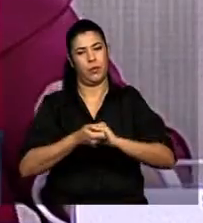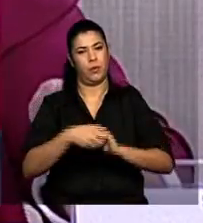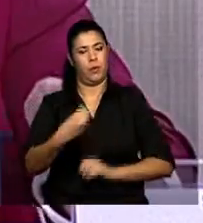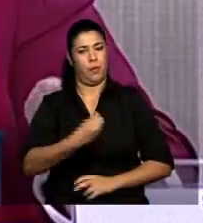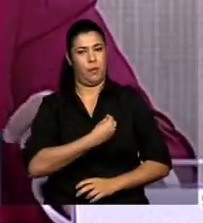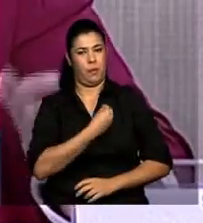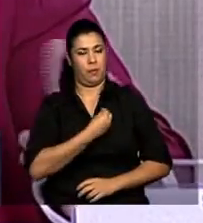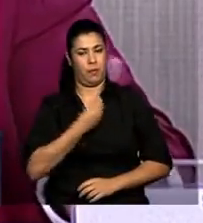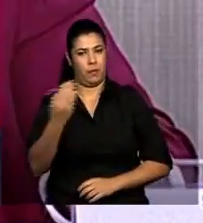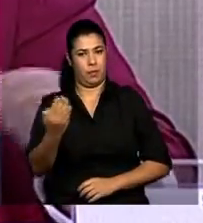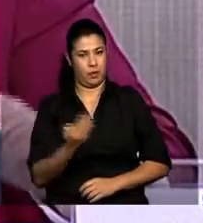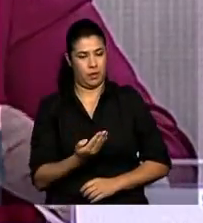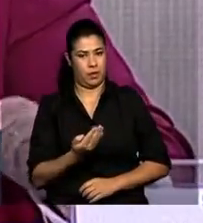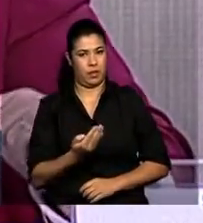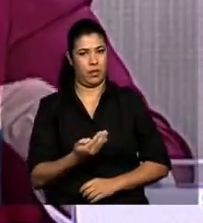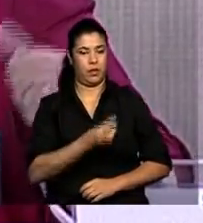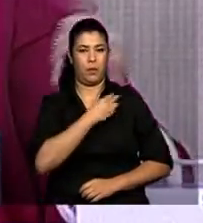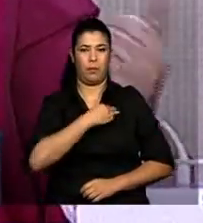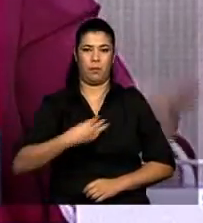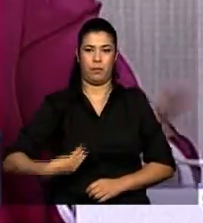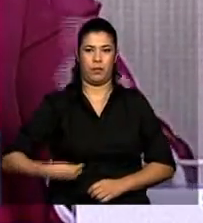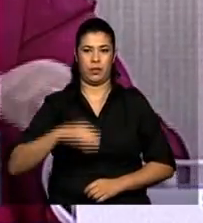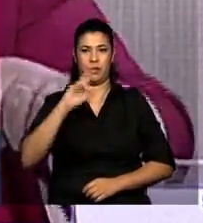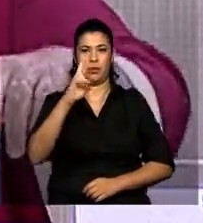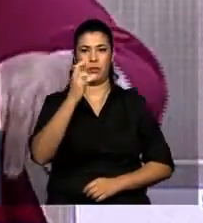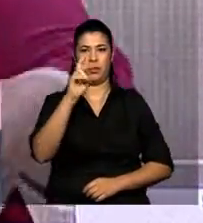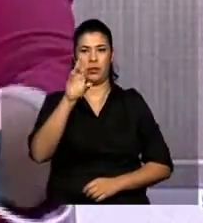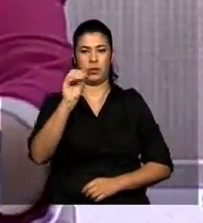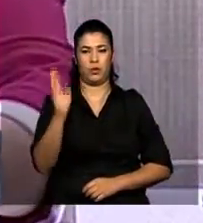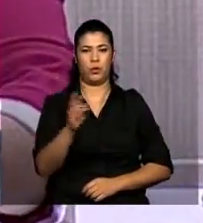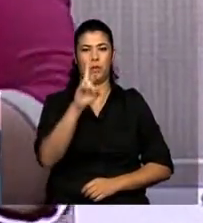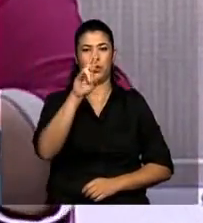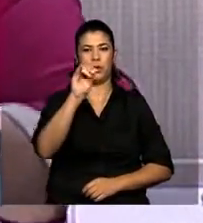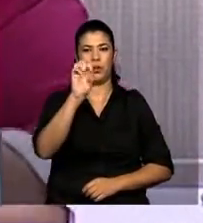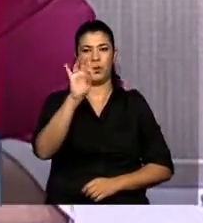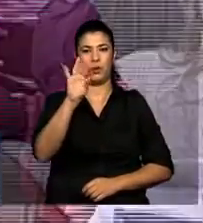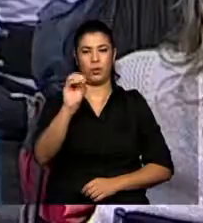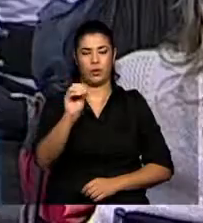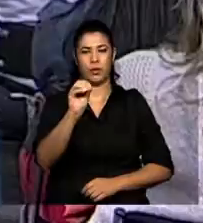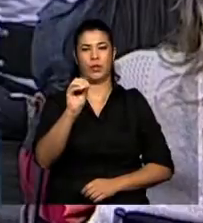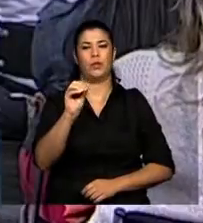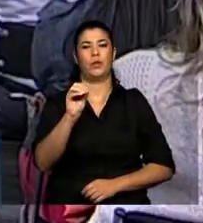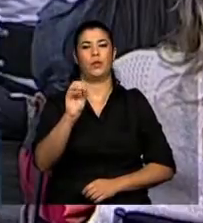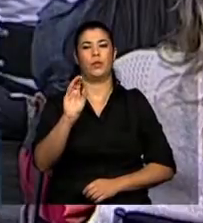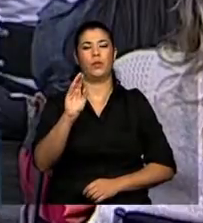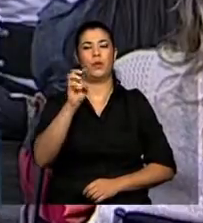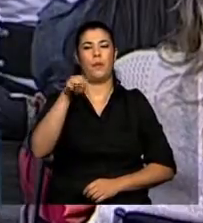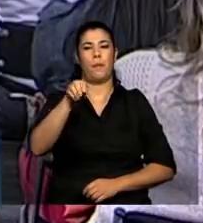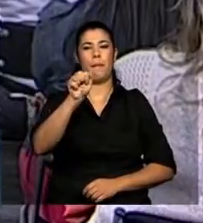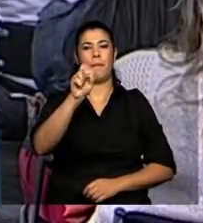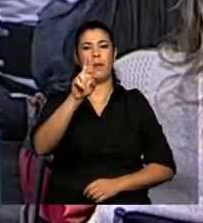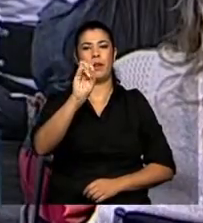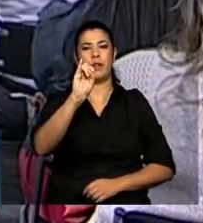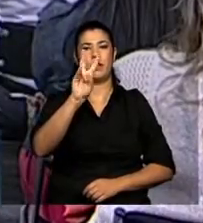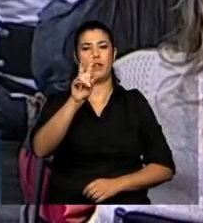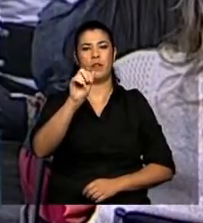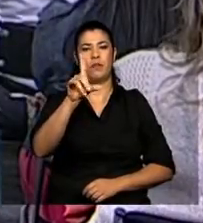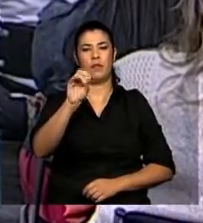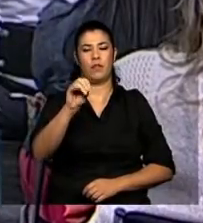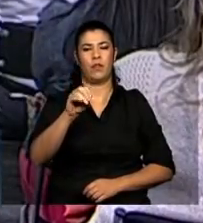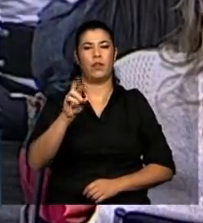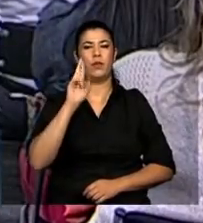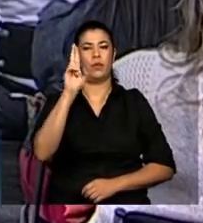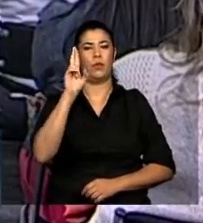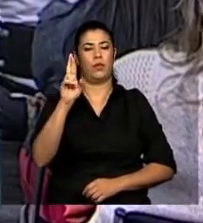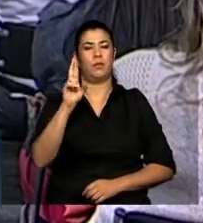dos meus colegas ministros, o Chiouro da Saúde, o Rosseto da Secretaria-Geral, o Marivaldo, que está aqui representando, né, o